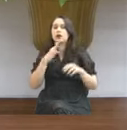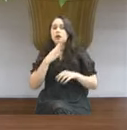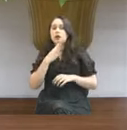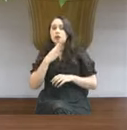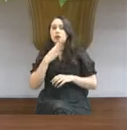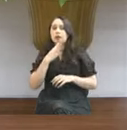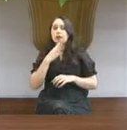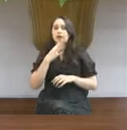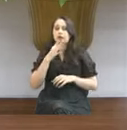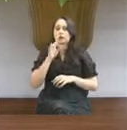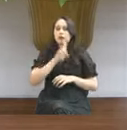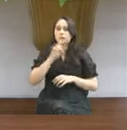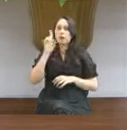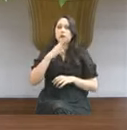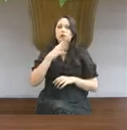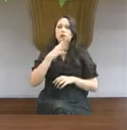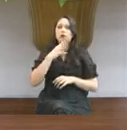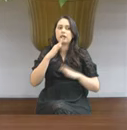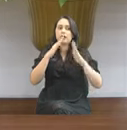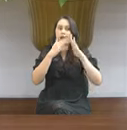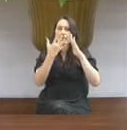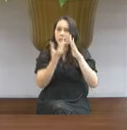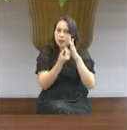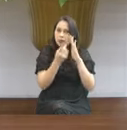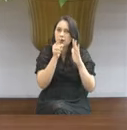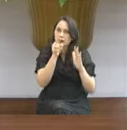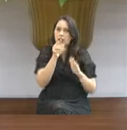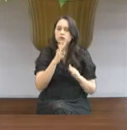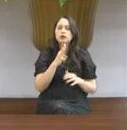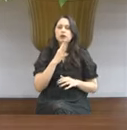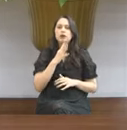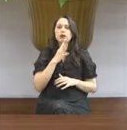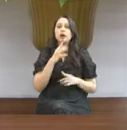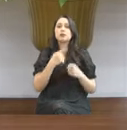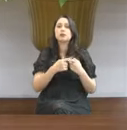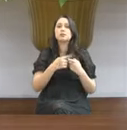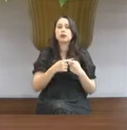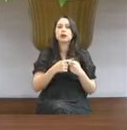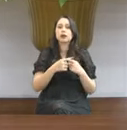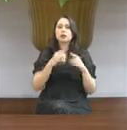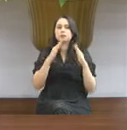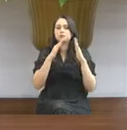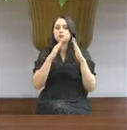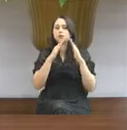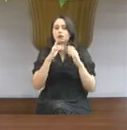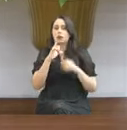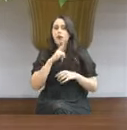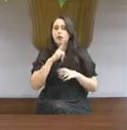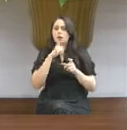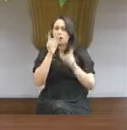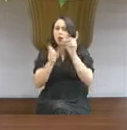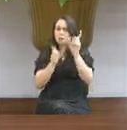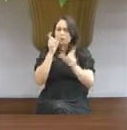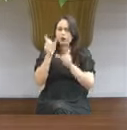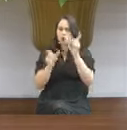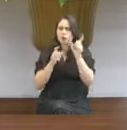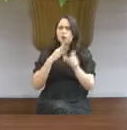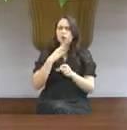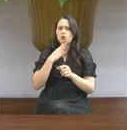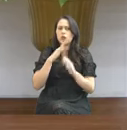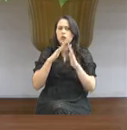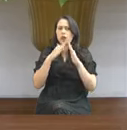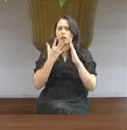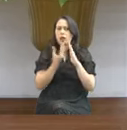igreja de Esmirna porque vai no culto dela. Porque ele mora nos crentes lá.